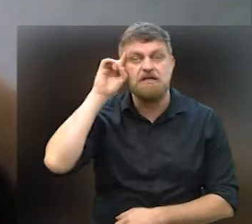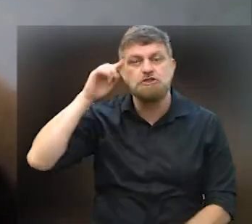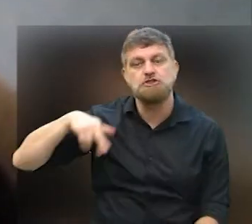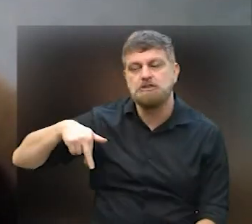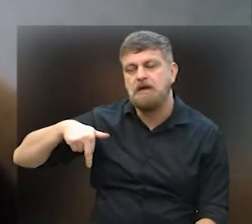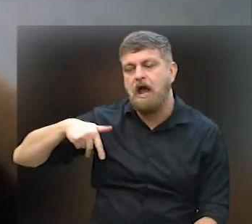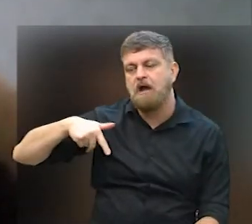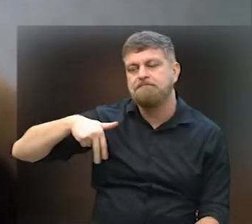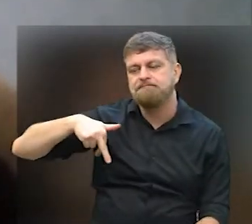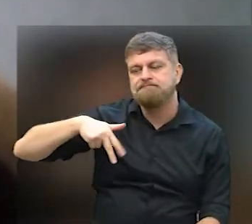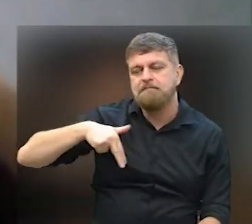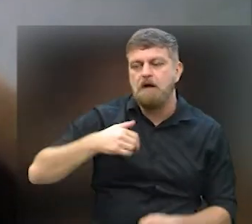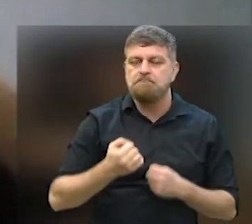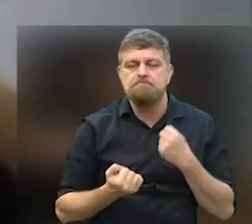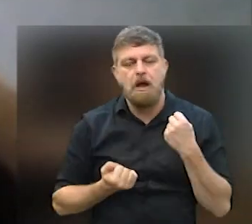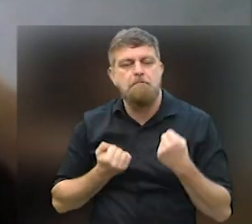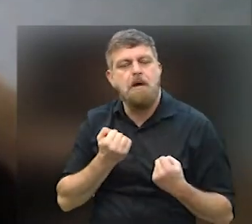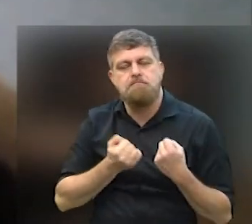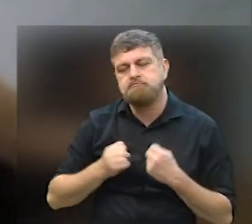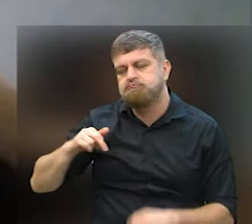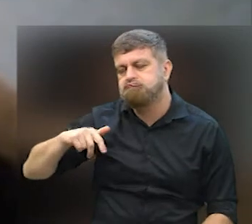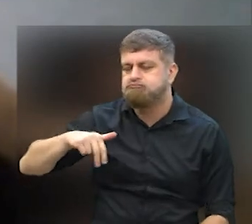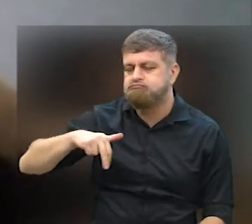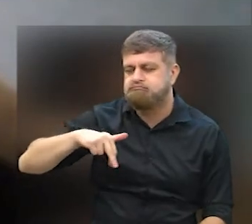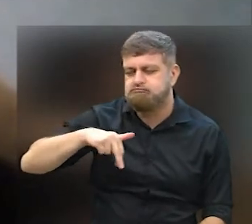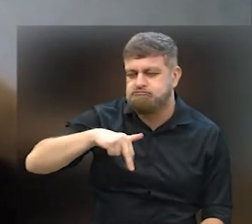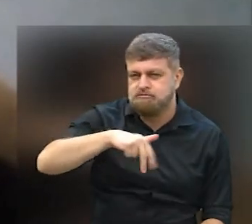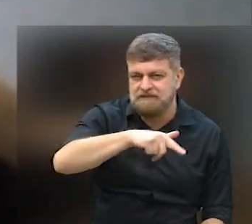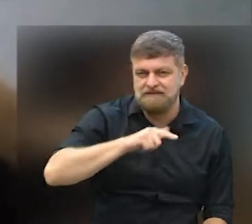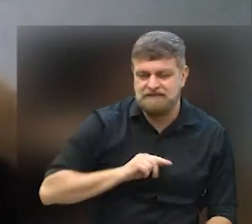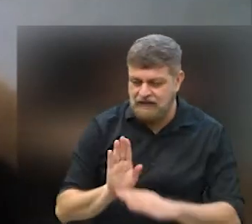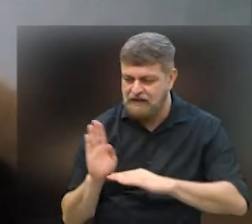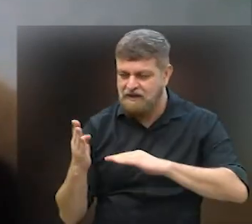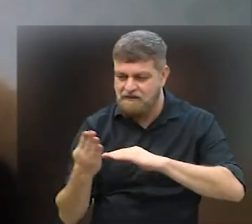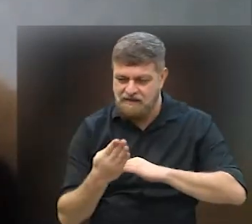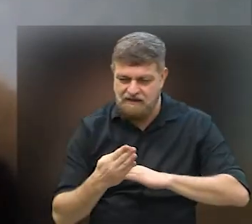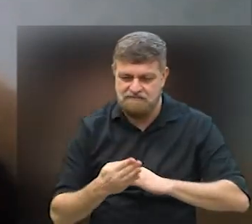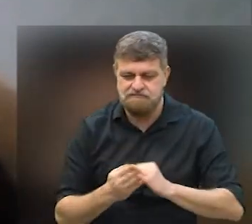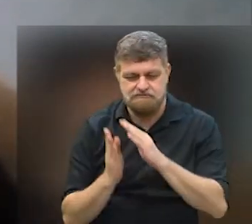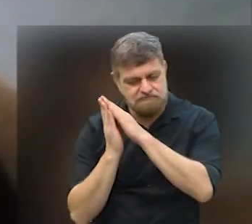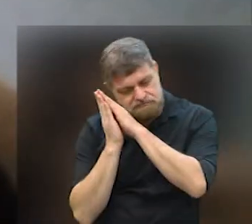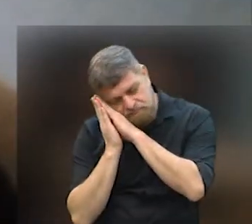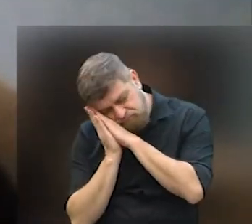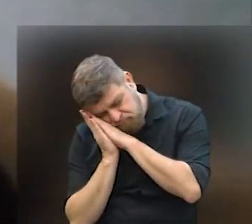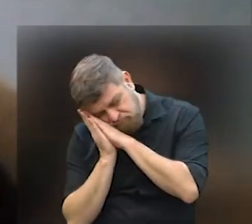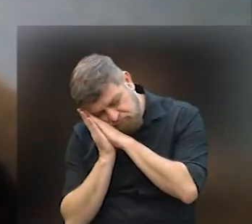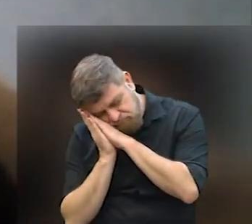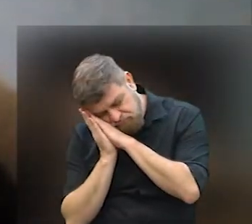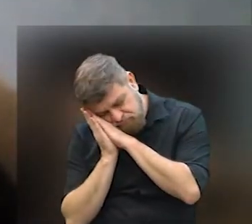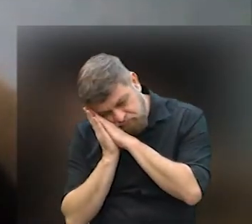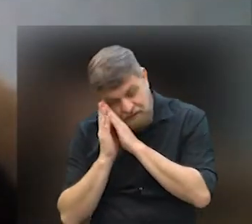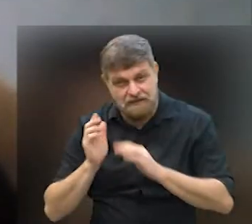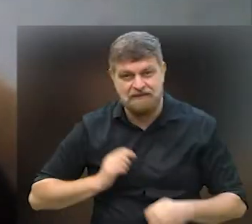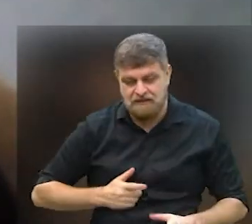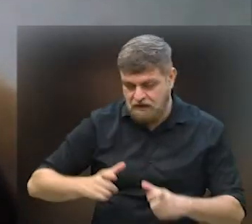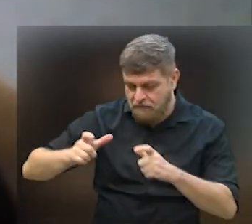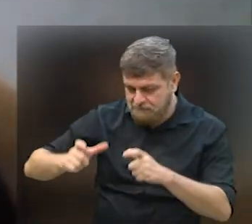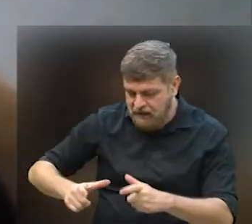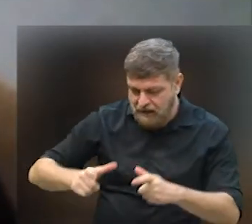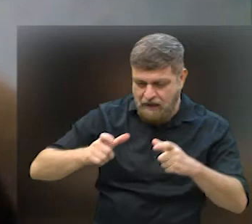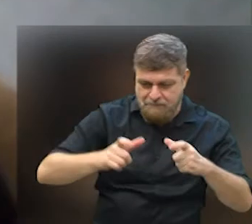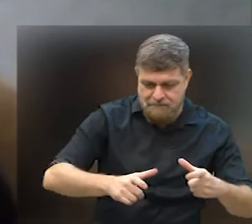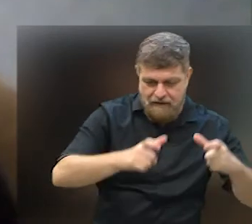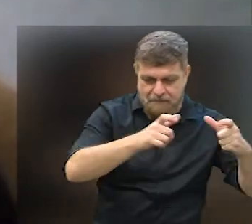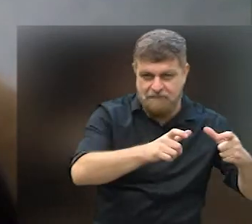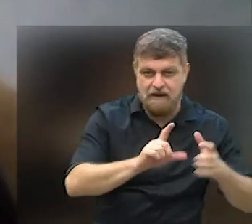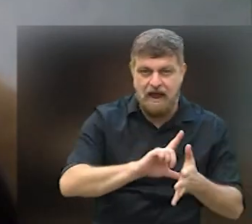dias de caminhada. Então, a gente vai Nossa. caminhando, ficar passando por alguns vilarejos, pernoitando nesses vilarejos, em lodges, né, que são pequenos